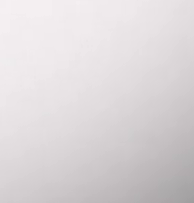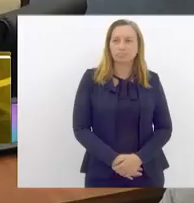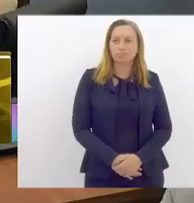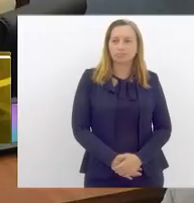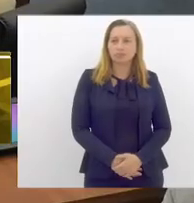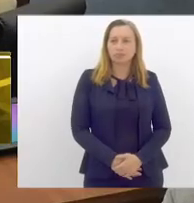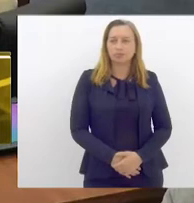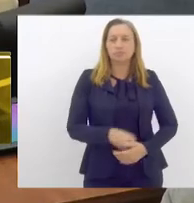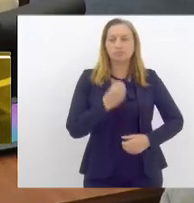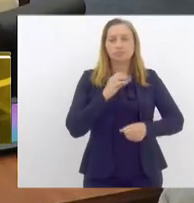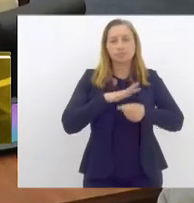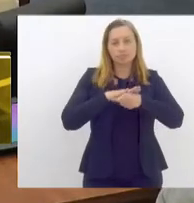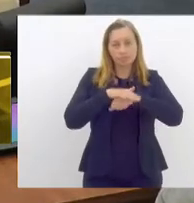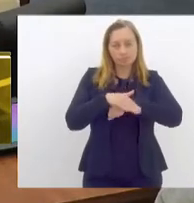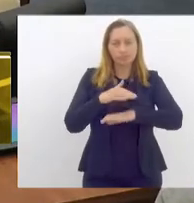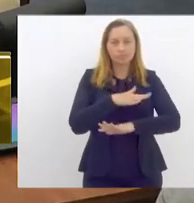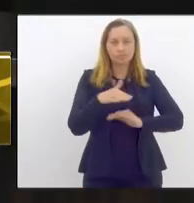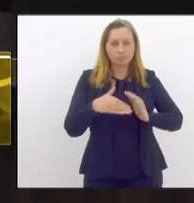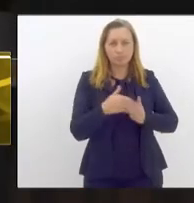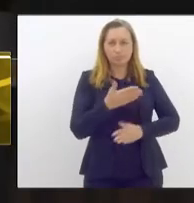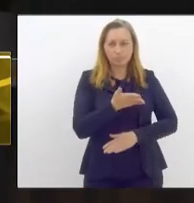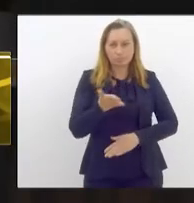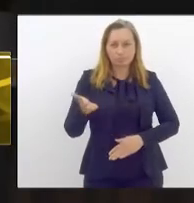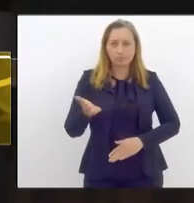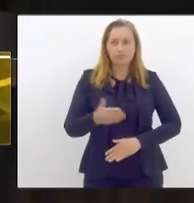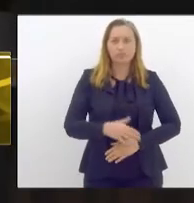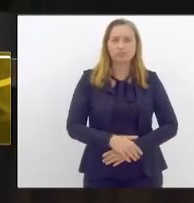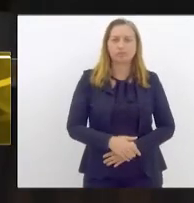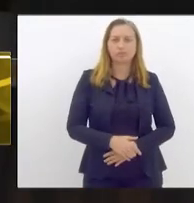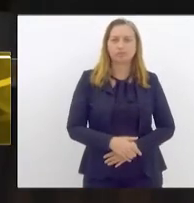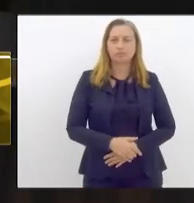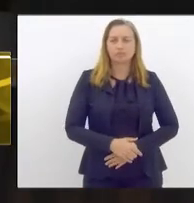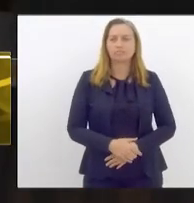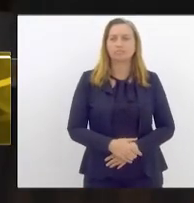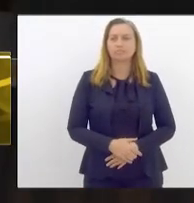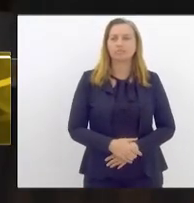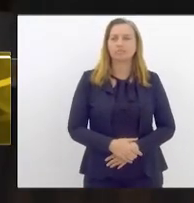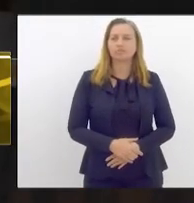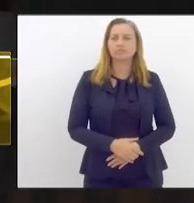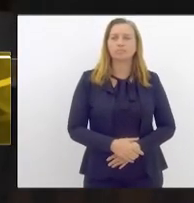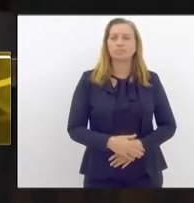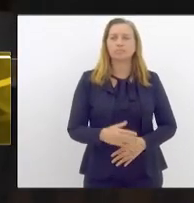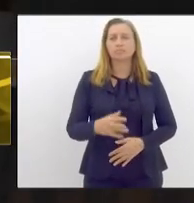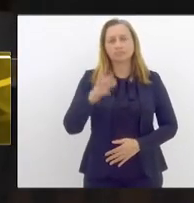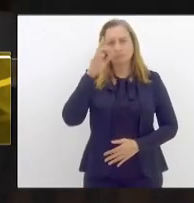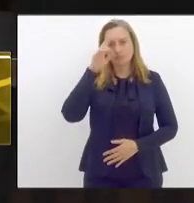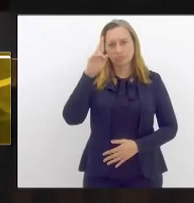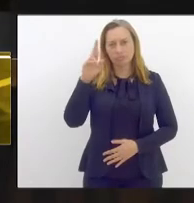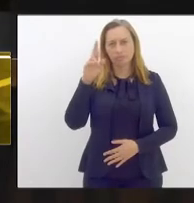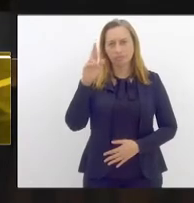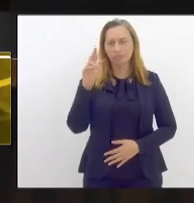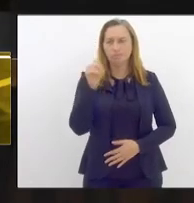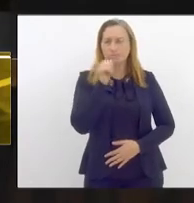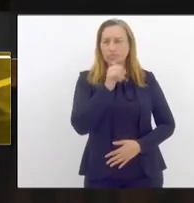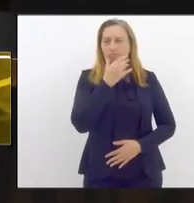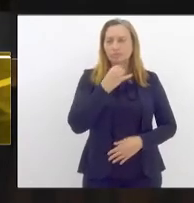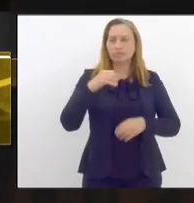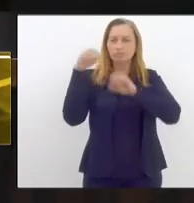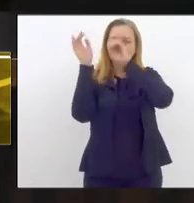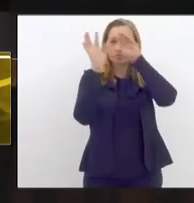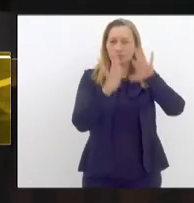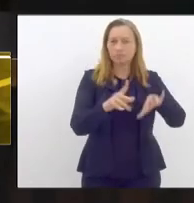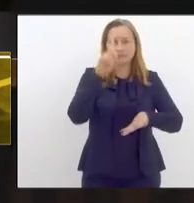Boa noite a todas e todos autoridades presentes senhoras e senhores sobre a proteção de